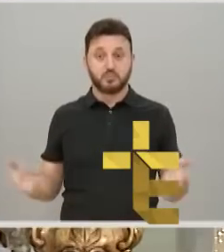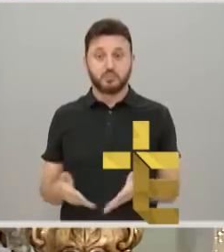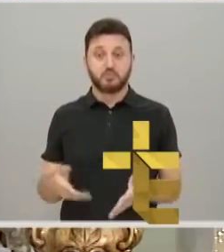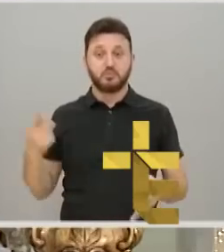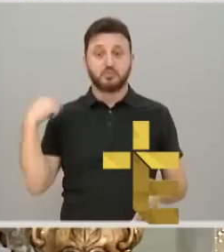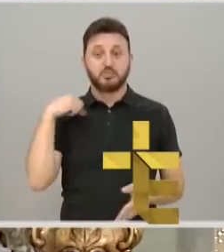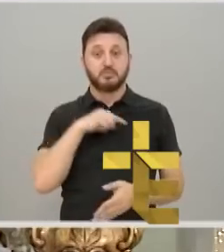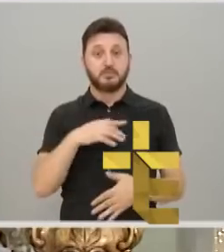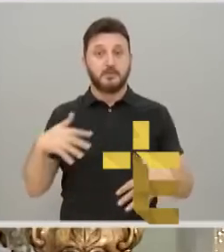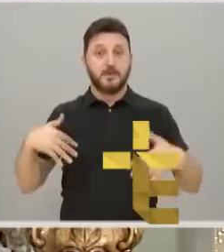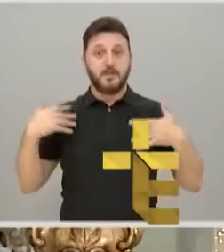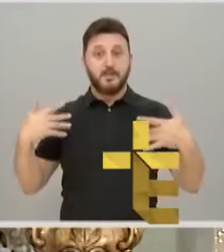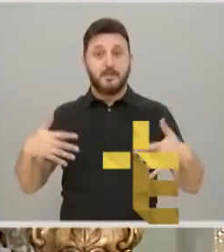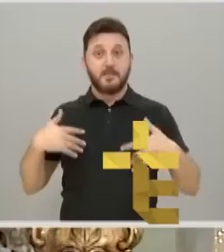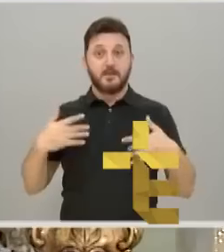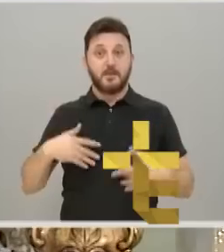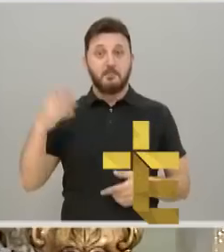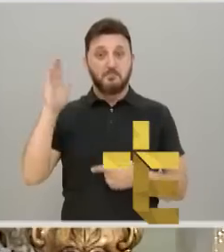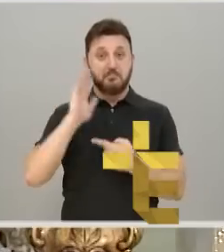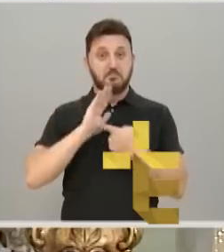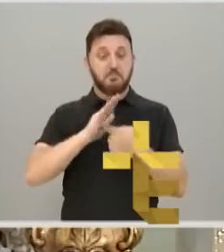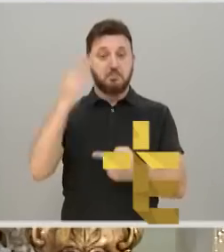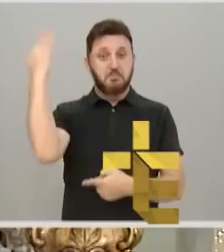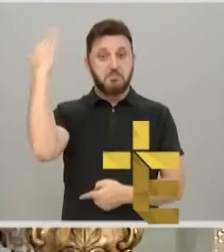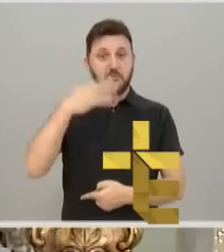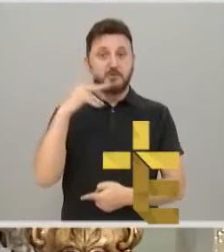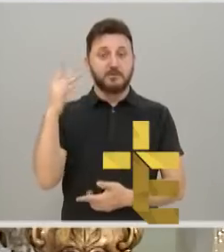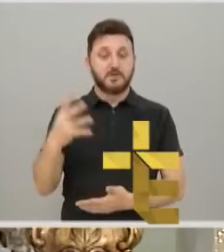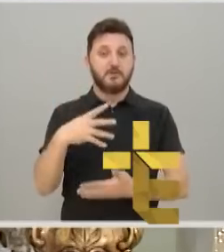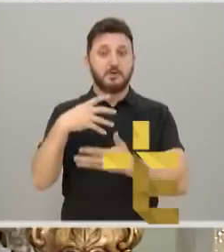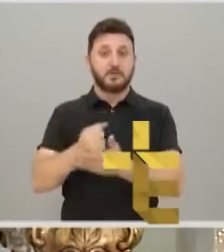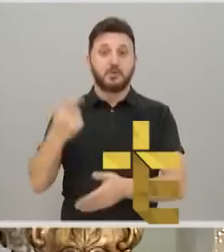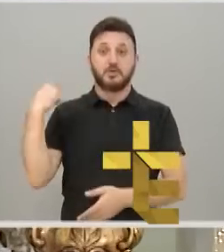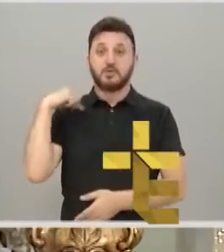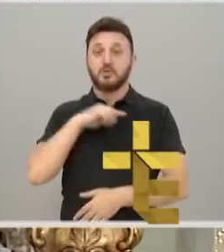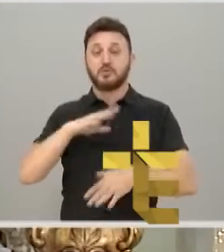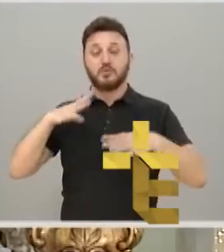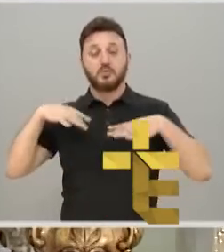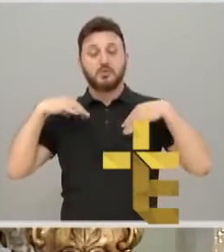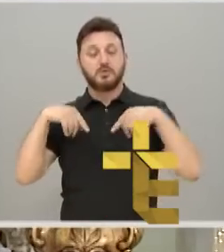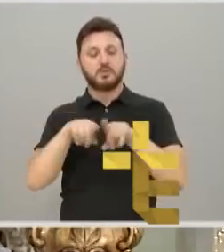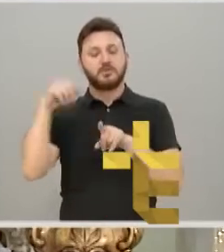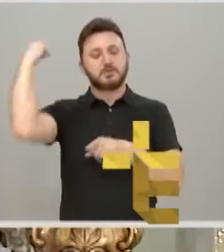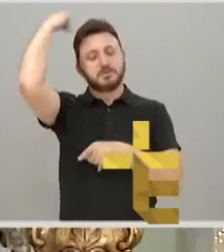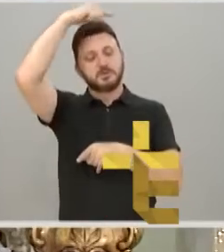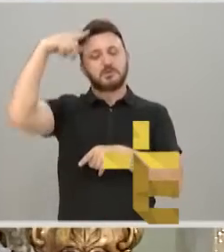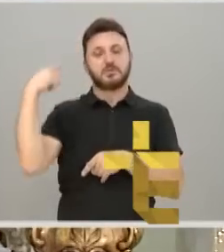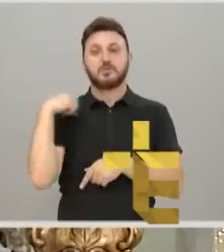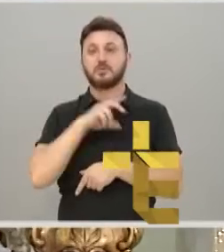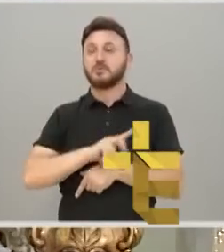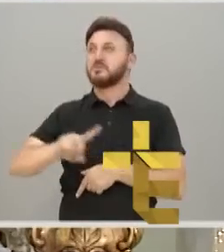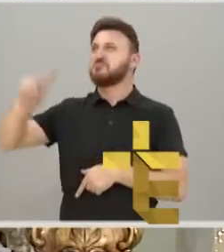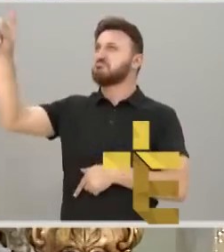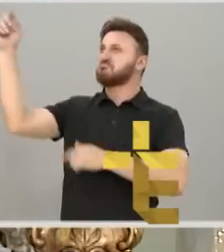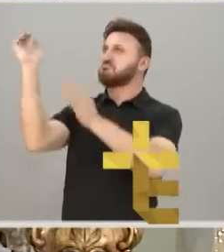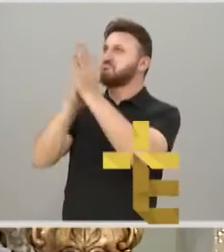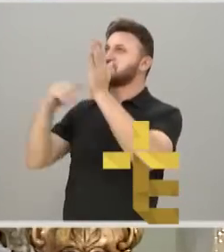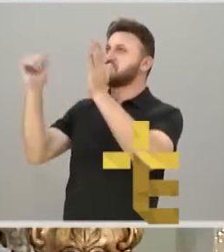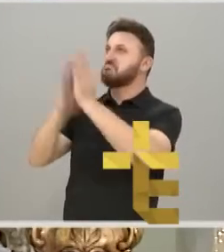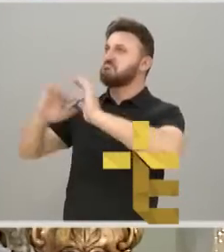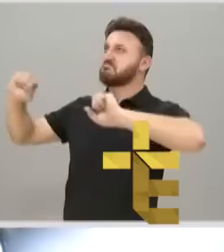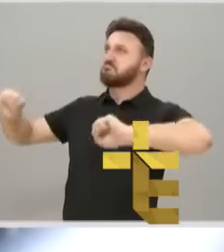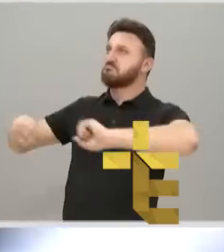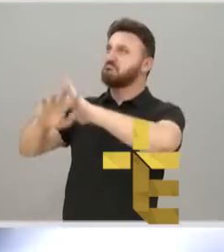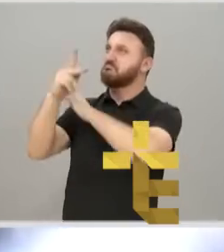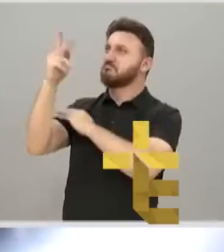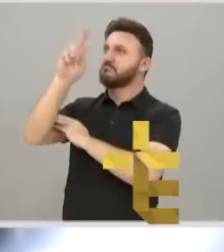com alegria os sinais da salvação, unidos aos anjos e santos, entoamos em vosso louvor, dizemos a uma só